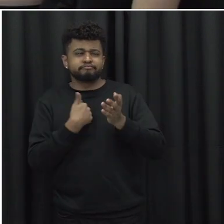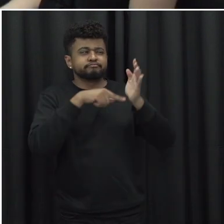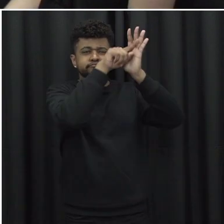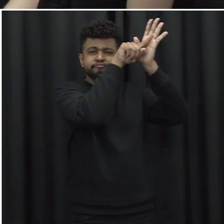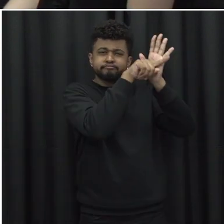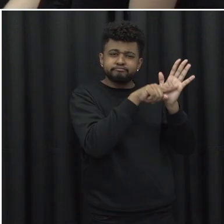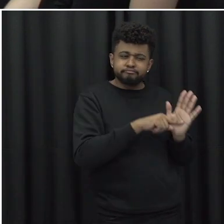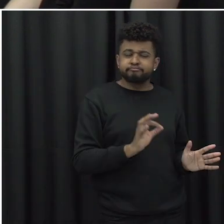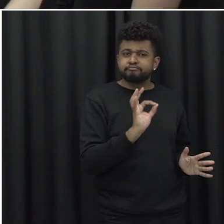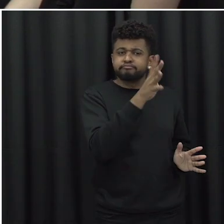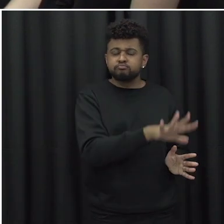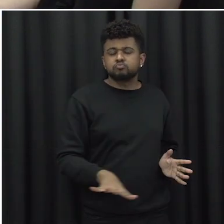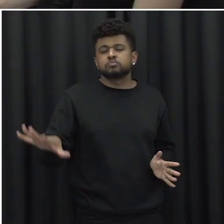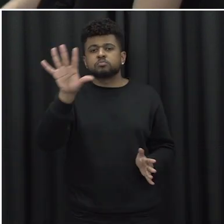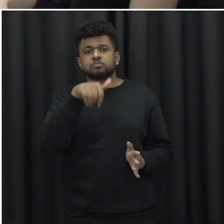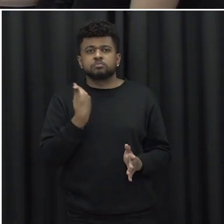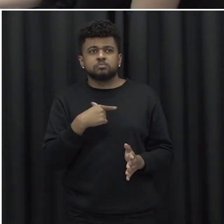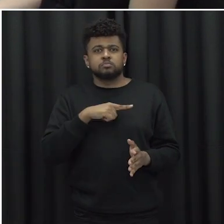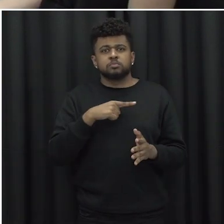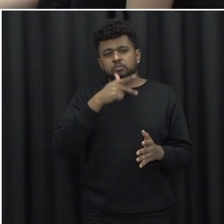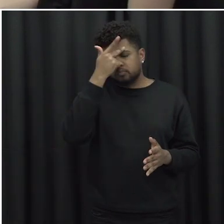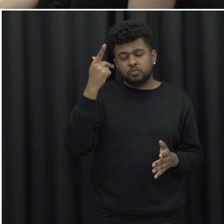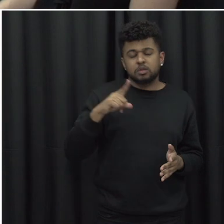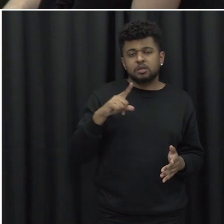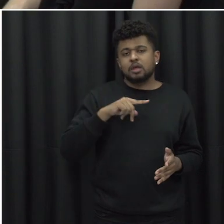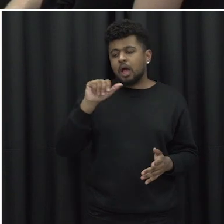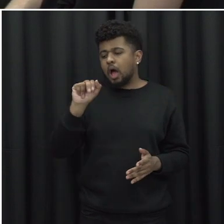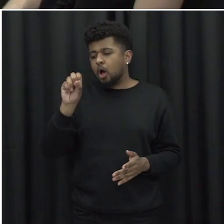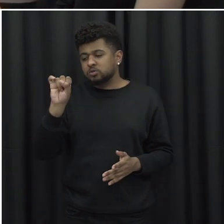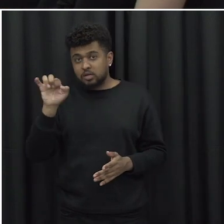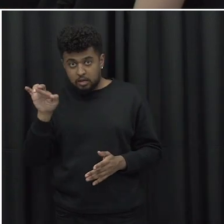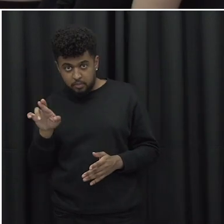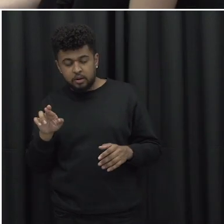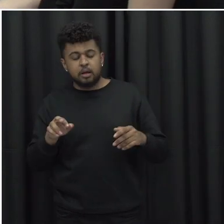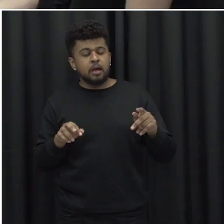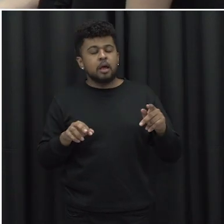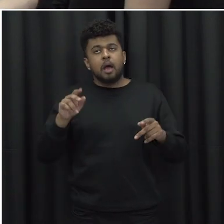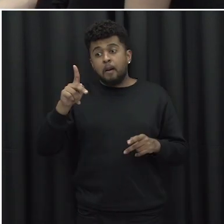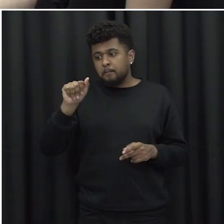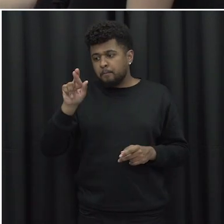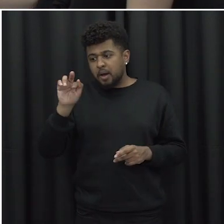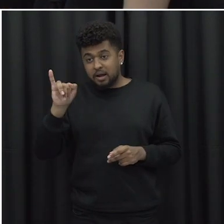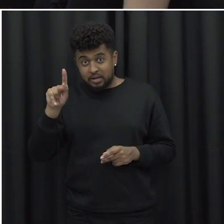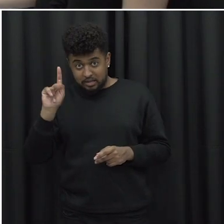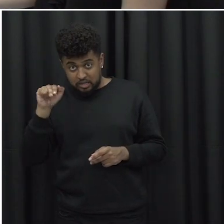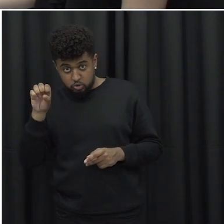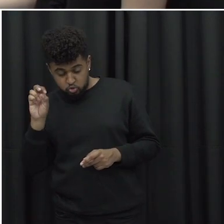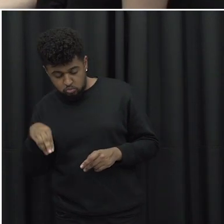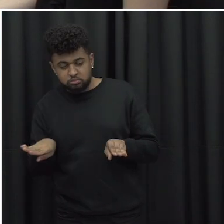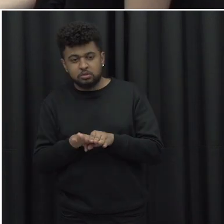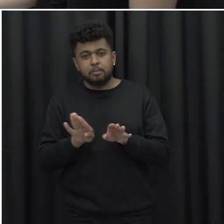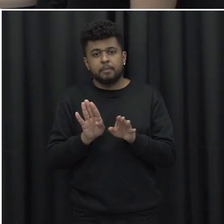tem várias pesquisas acontecendo. Algumas delas são justamente no Alzheimer e no Parkinson, temos também para o espectro